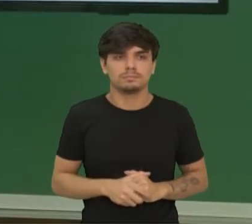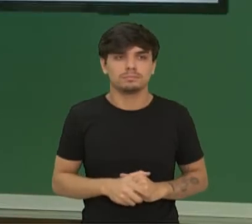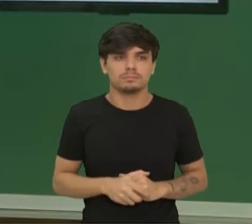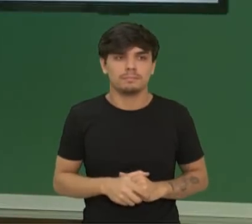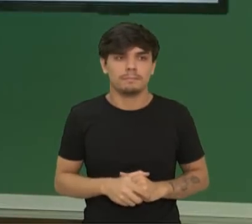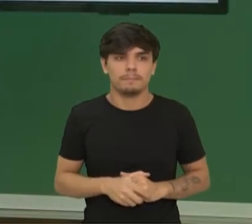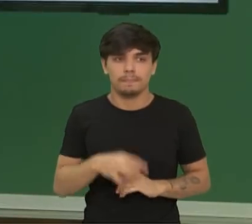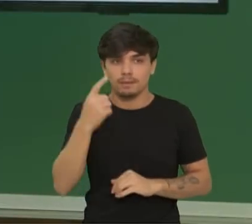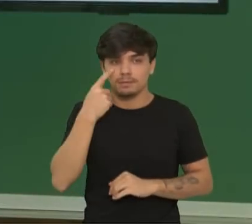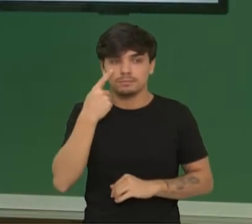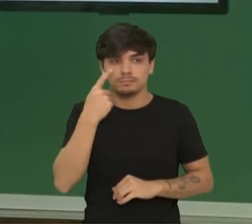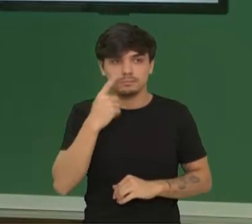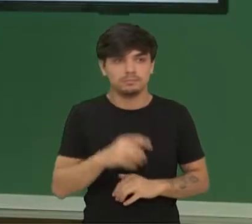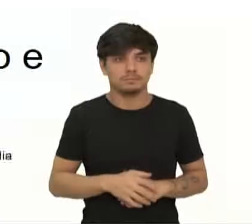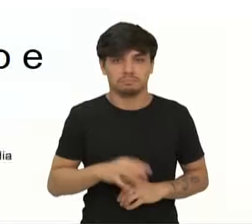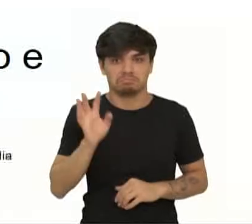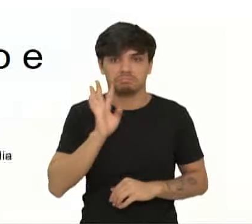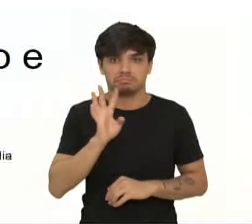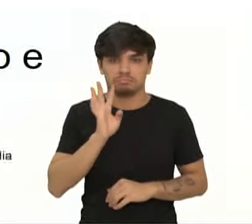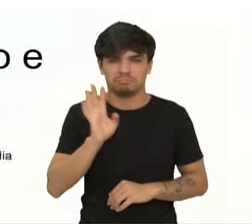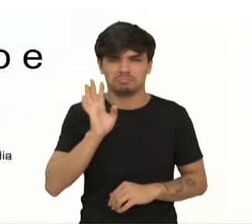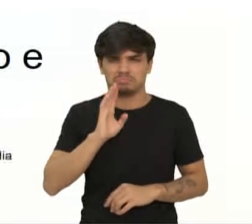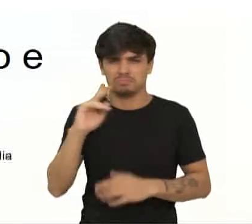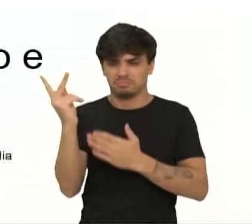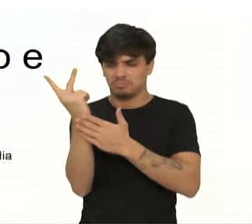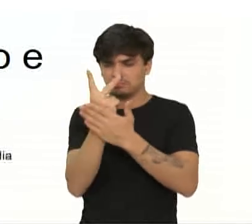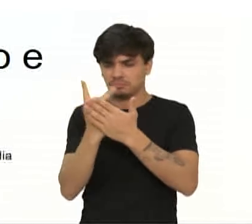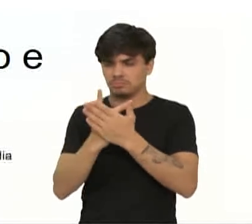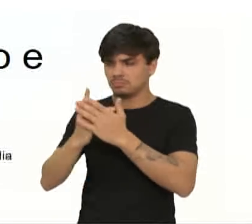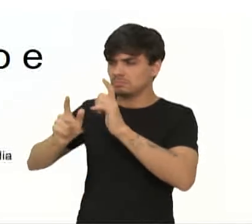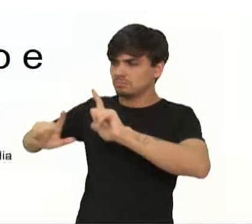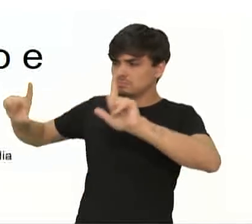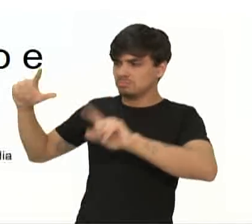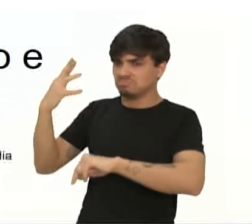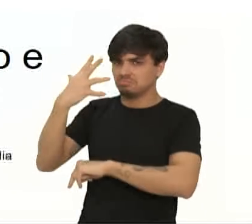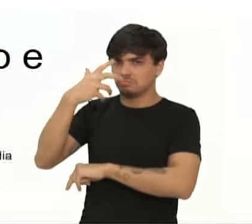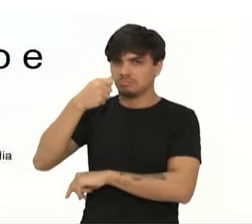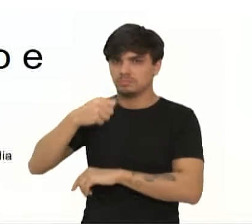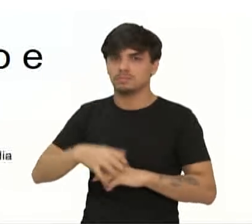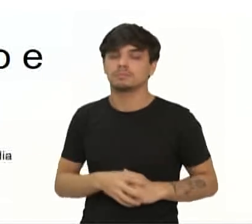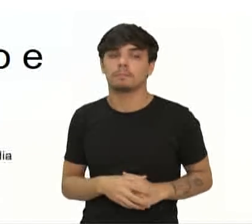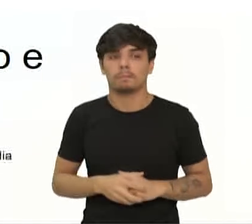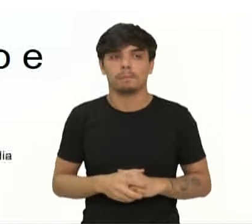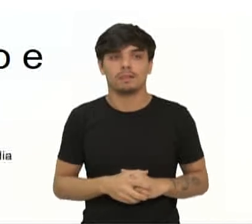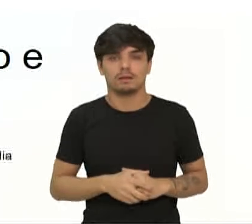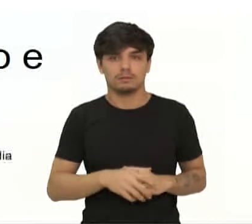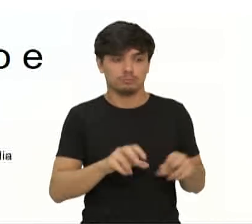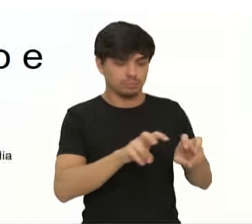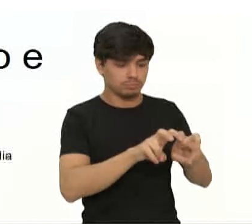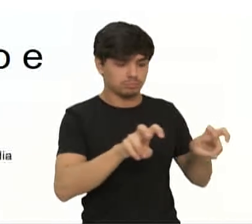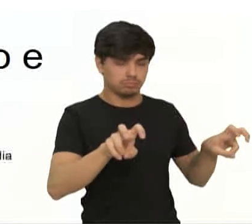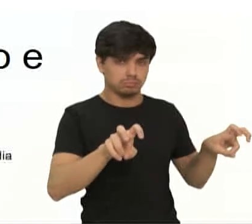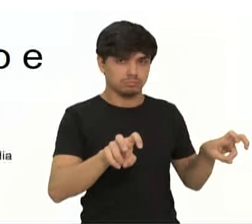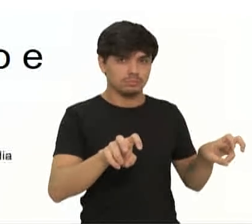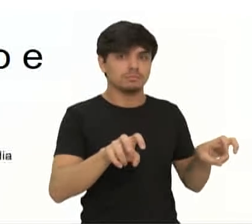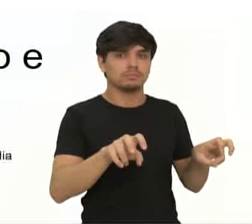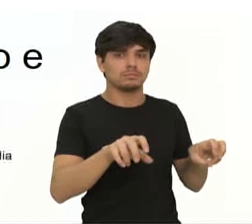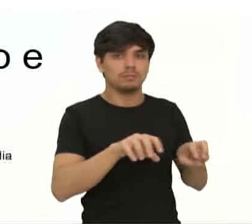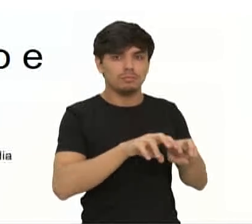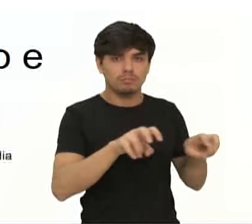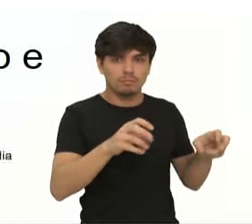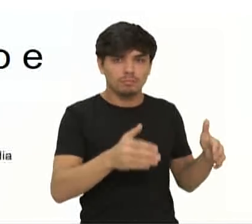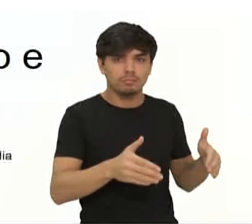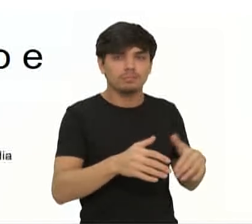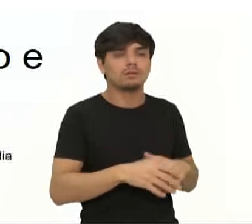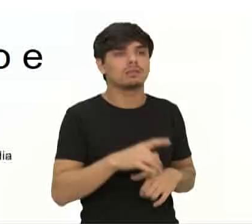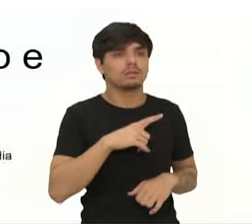Olha lá, que bacana, que desenho bonito, viu? Que pintura bonita. Olha, é um banquete da Guarda Civil em Amsterdã,